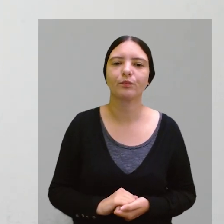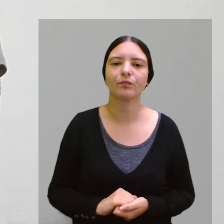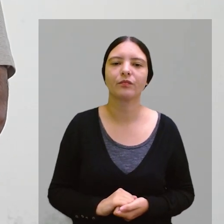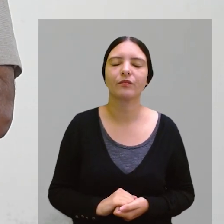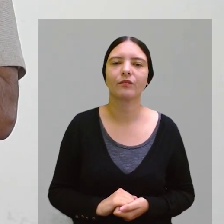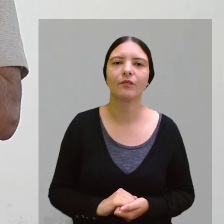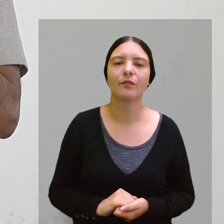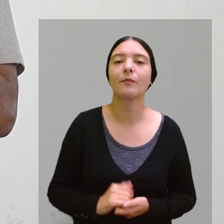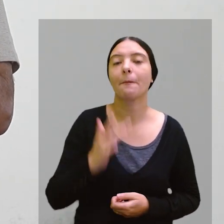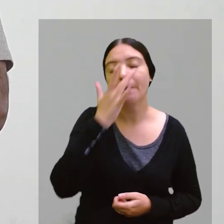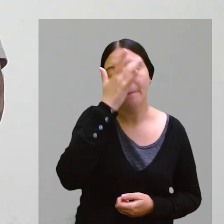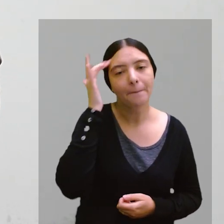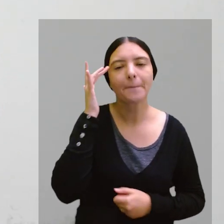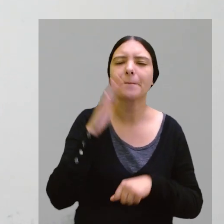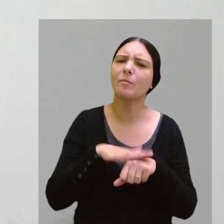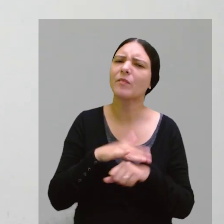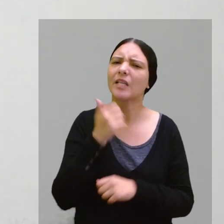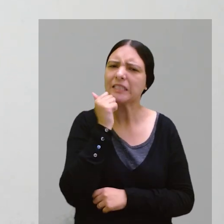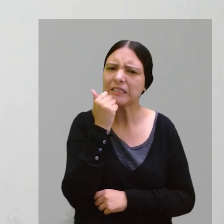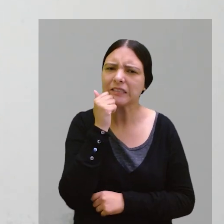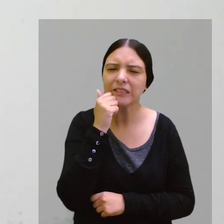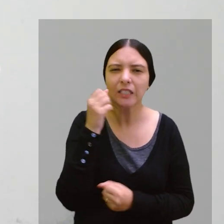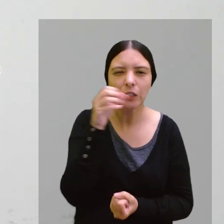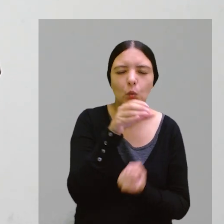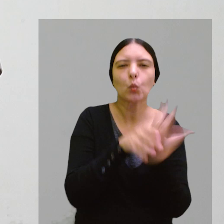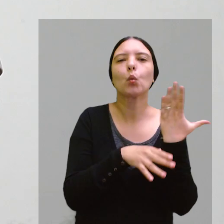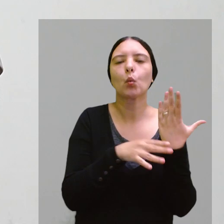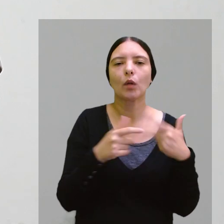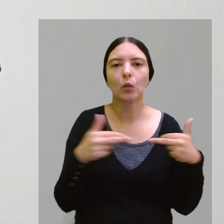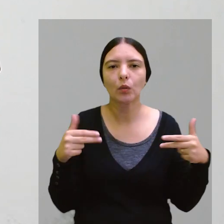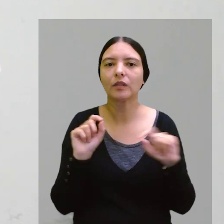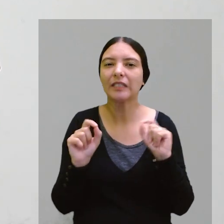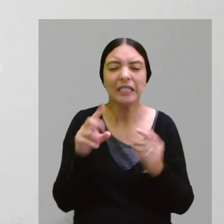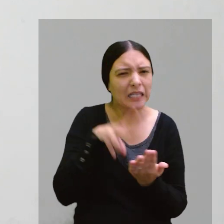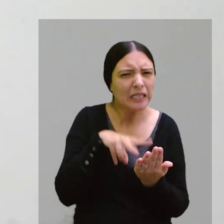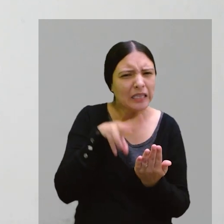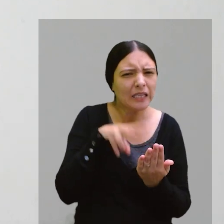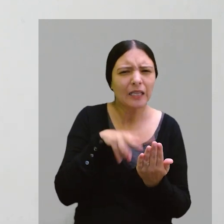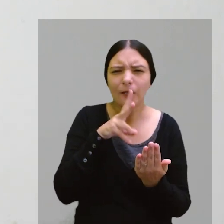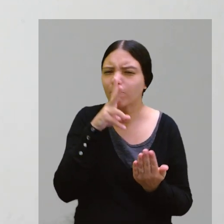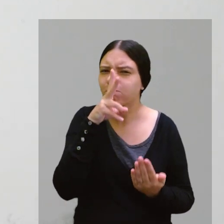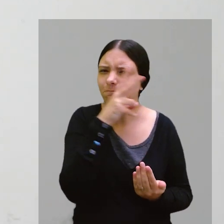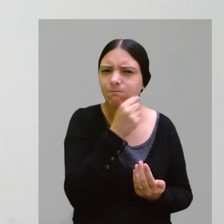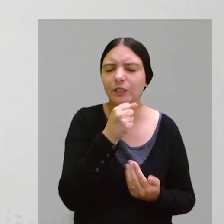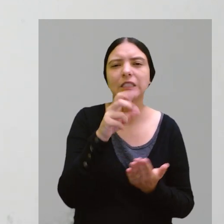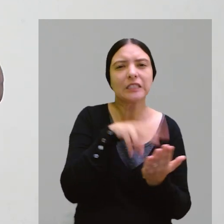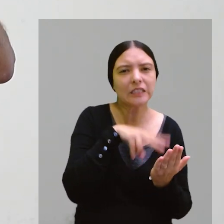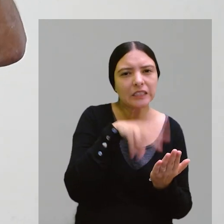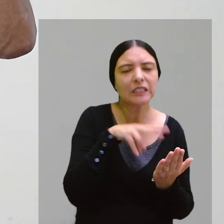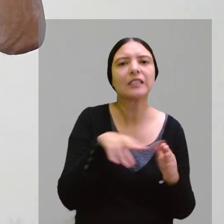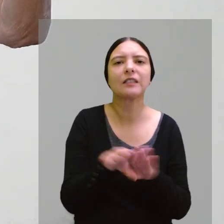Tem alguém que fez, um cientista que inventou uma coisa, que quem lê muito mesmo, tem uma capacidade muito grande de